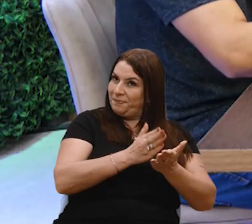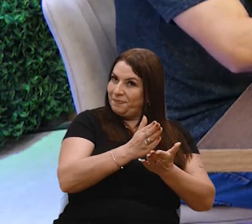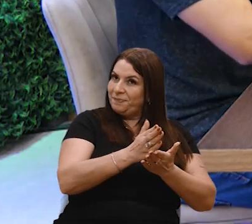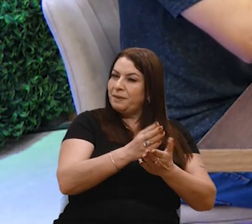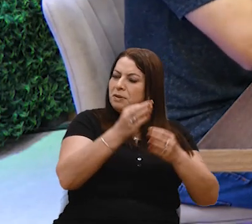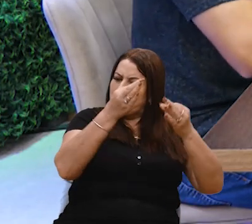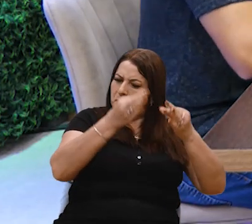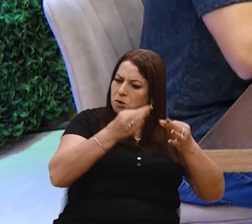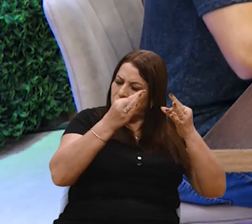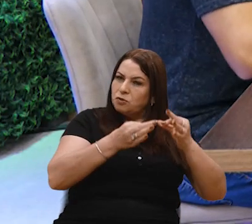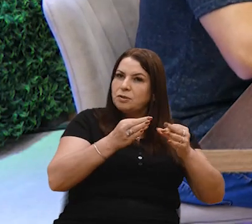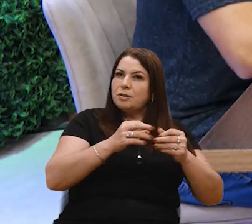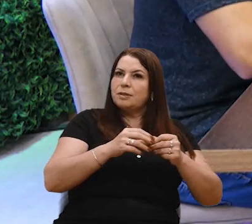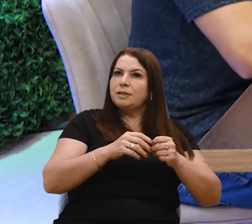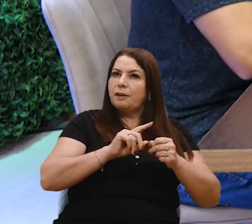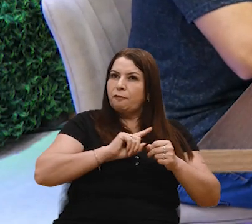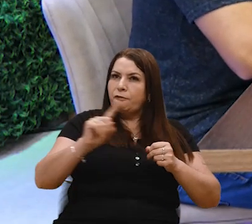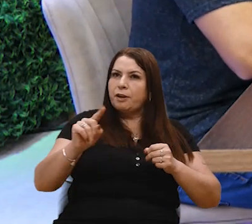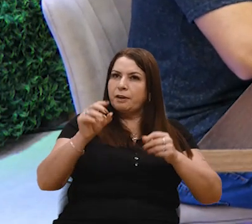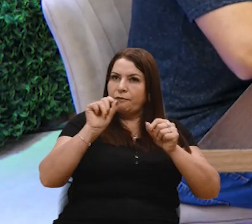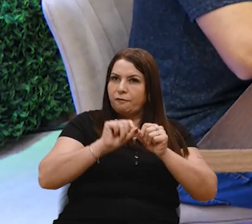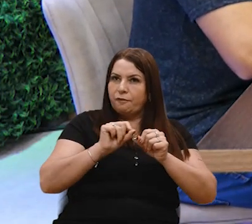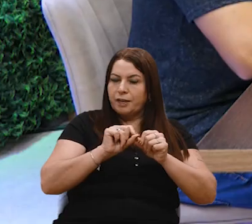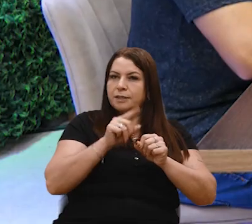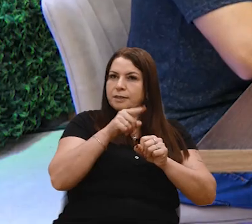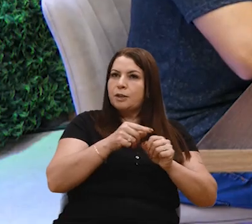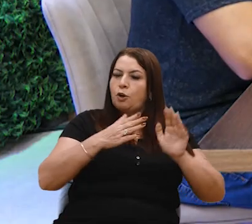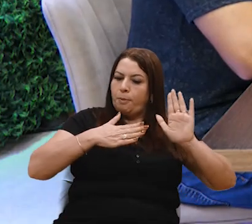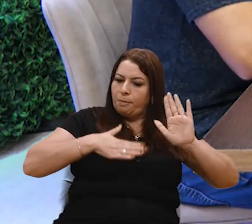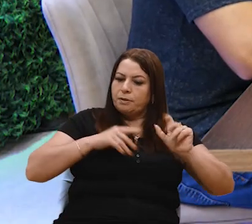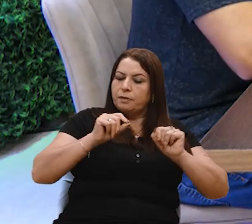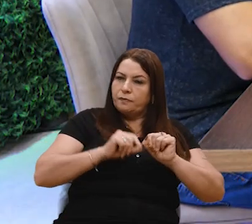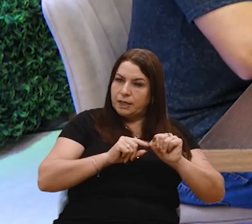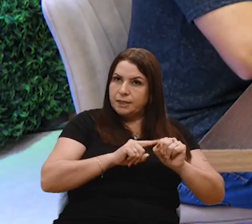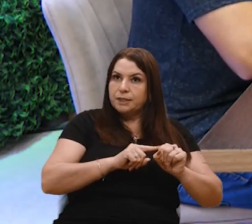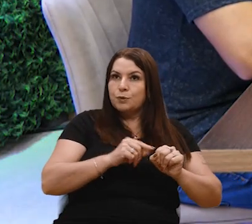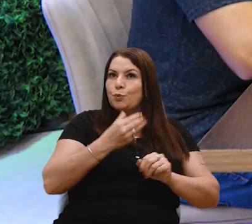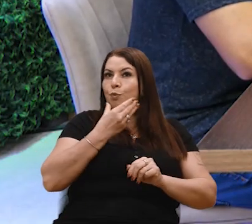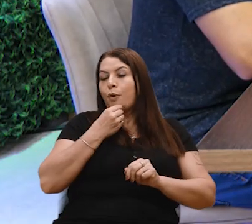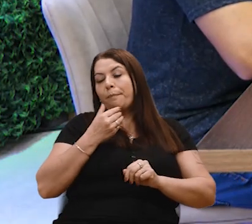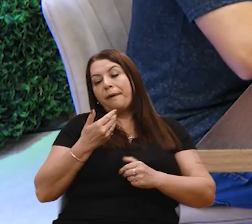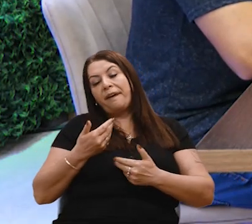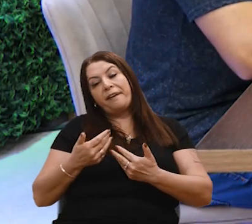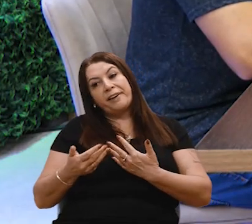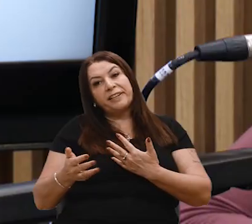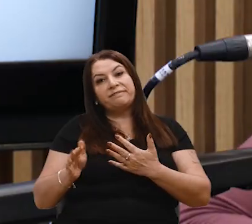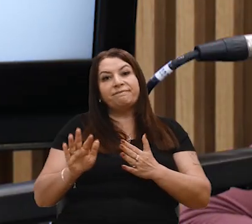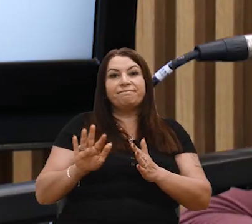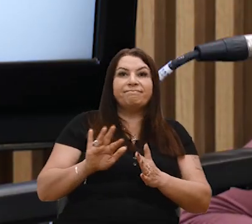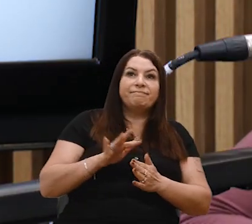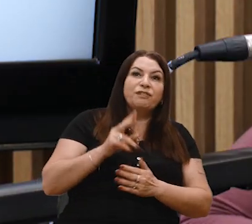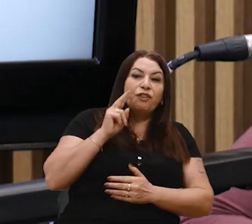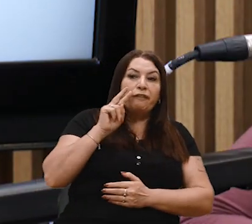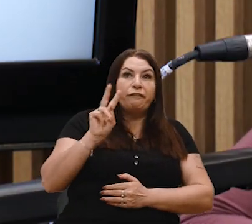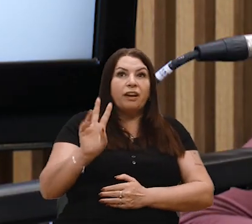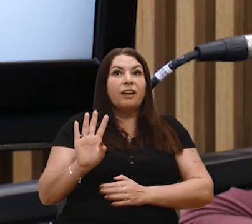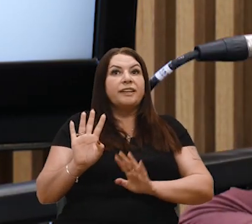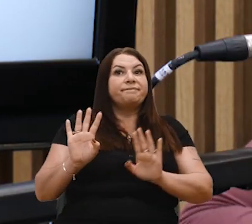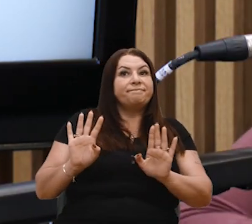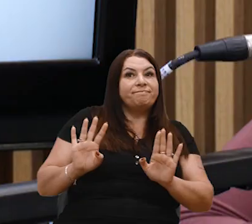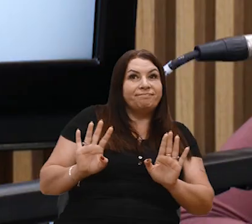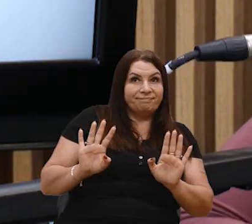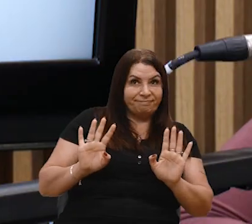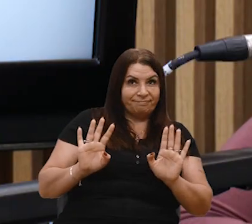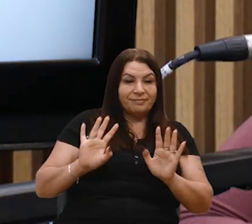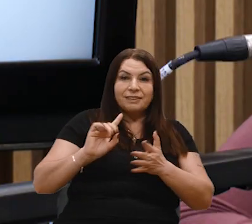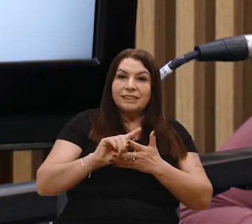tratamento. Né? Ela faz bem certinho, ela vem, ela cumpre. O que ela promete, ela cumpre. E o homem já, vou